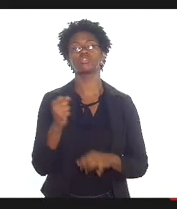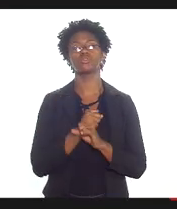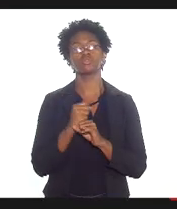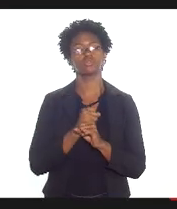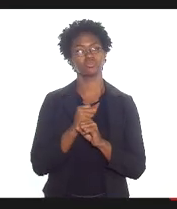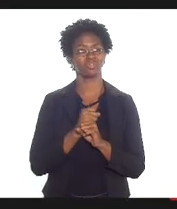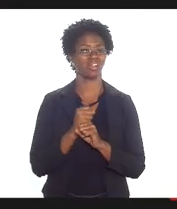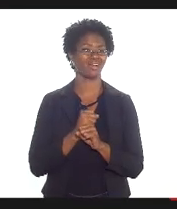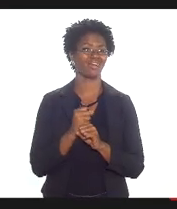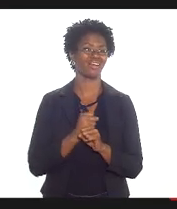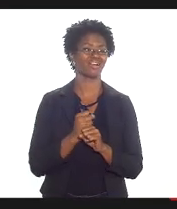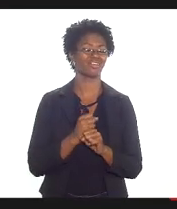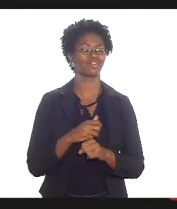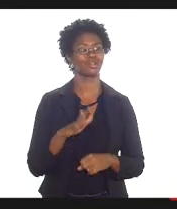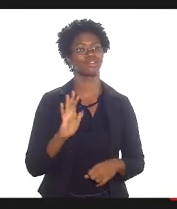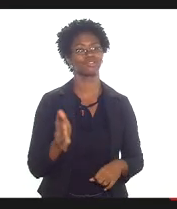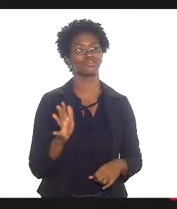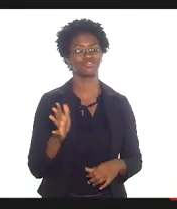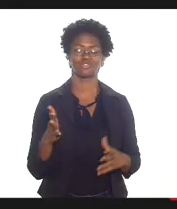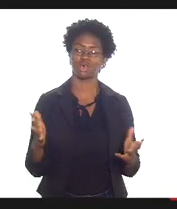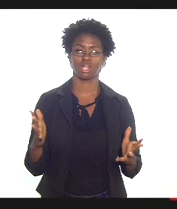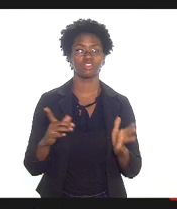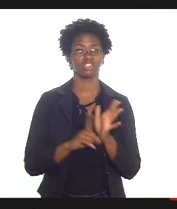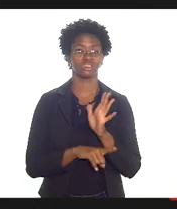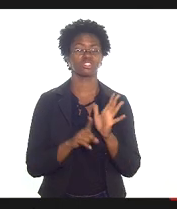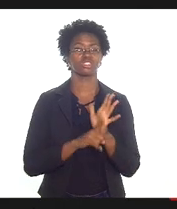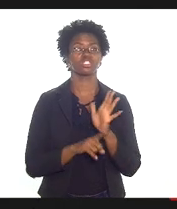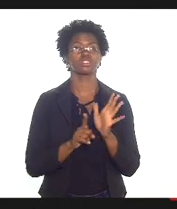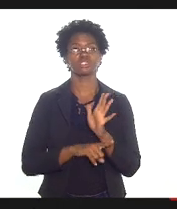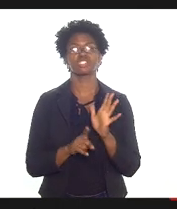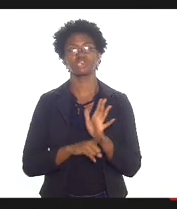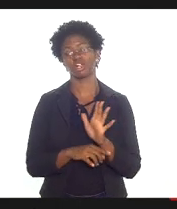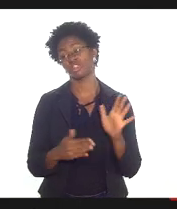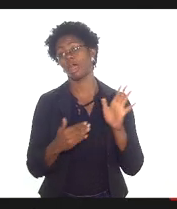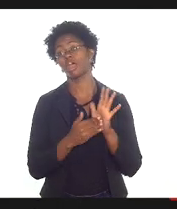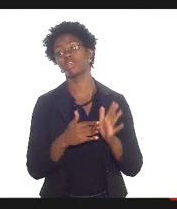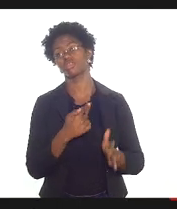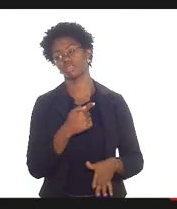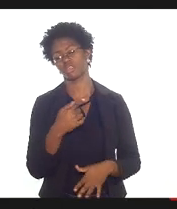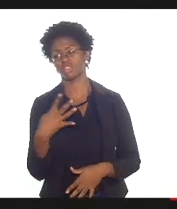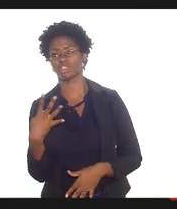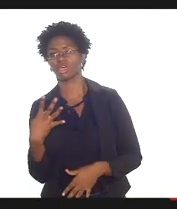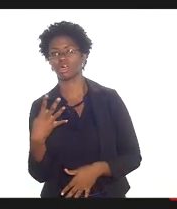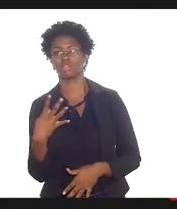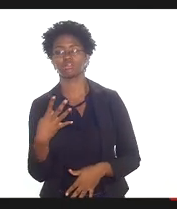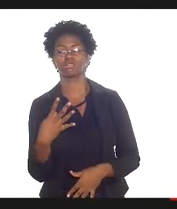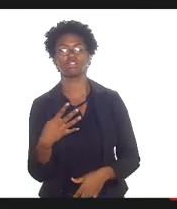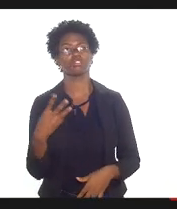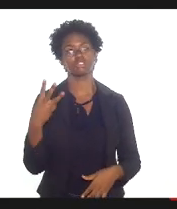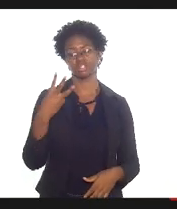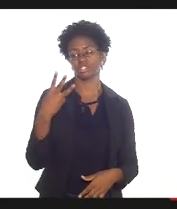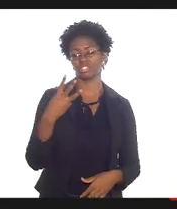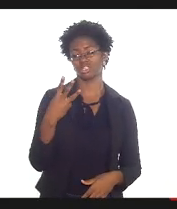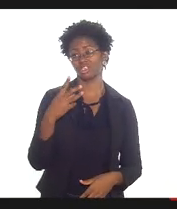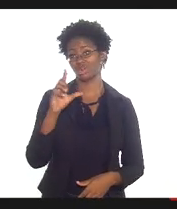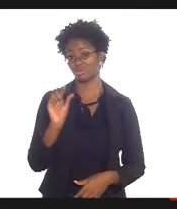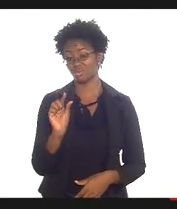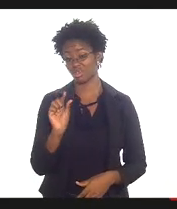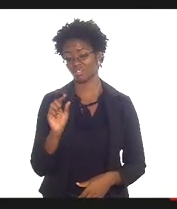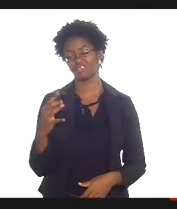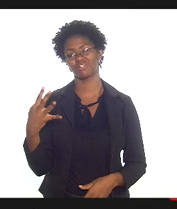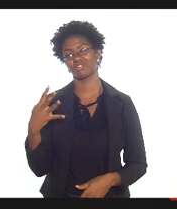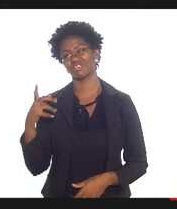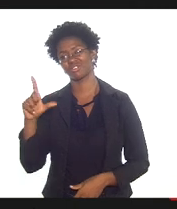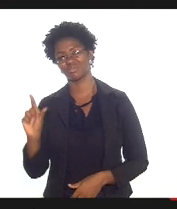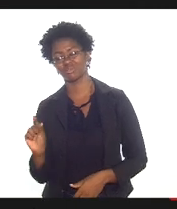ano, ele só seria isento até 74, no terceiro menos e no quarto menos. Então, o que eu